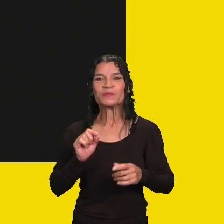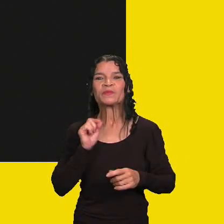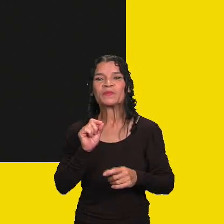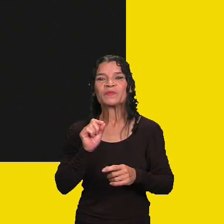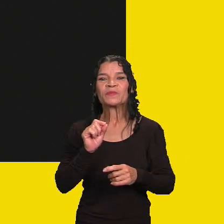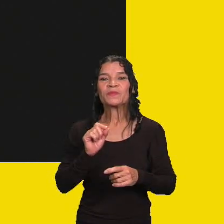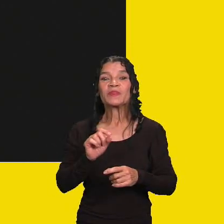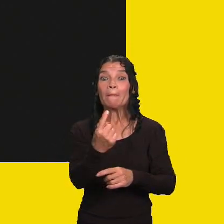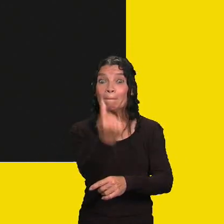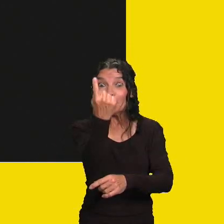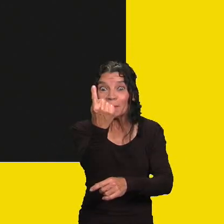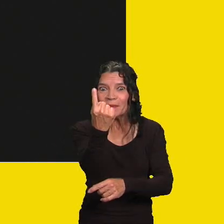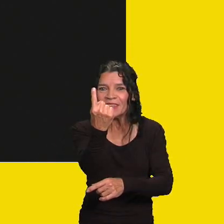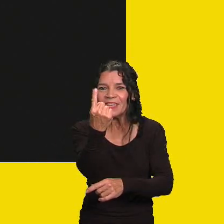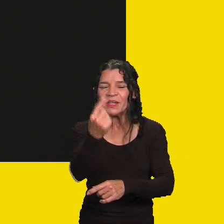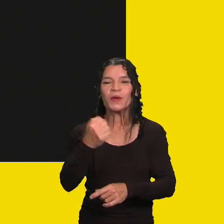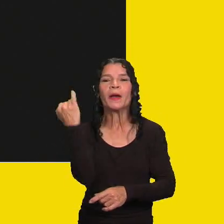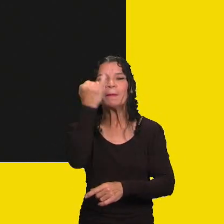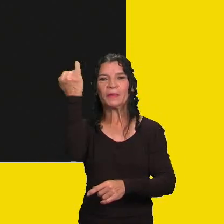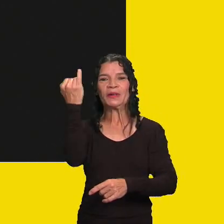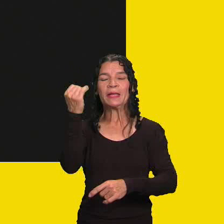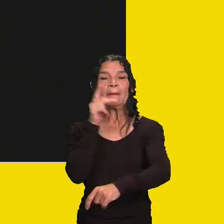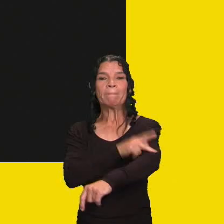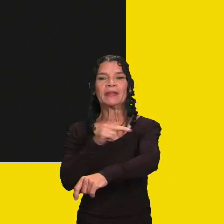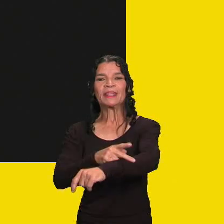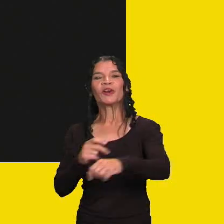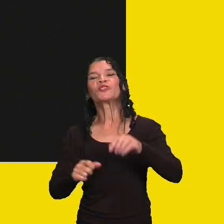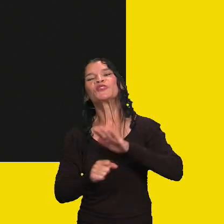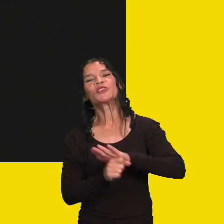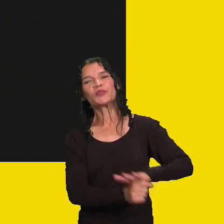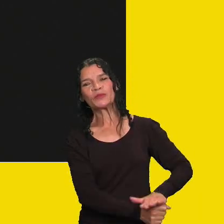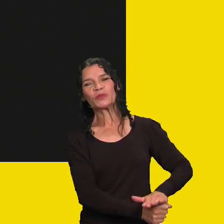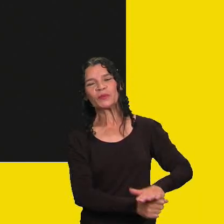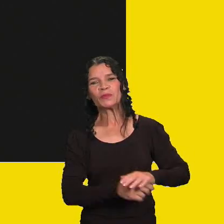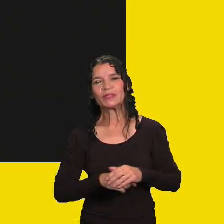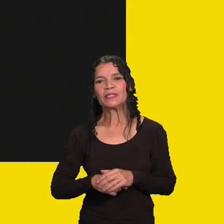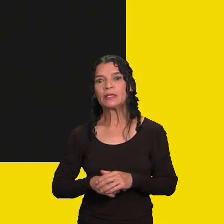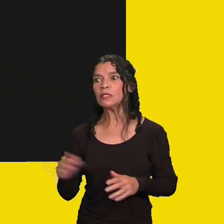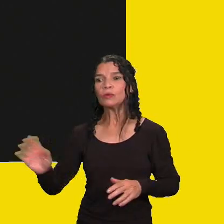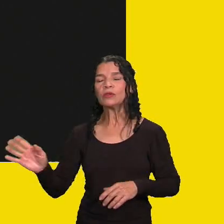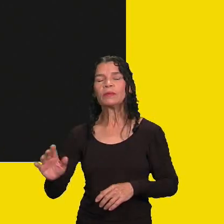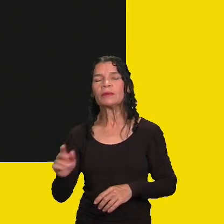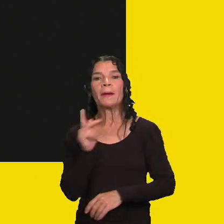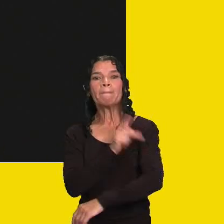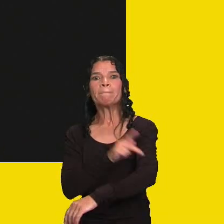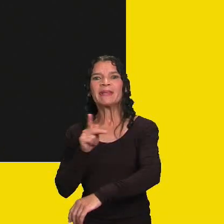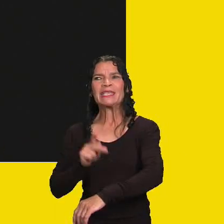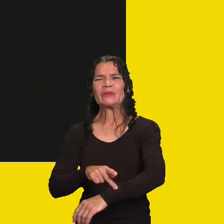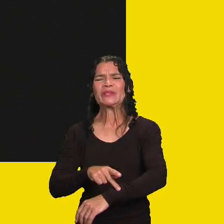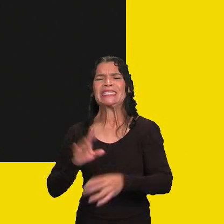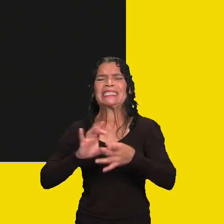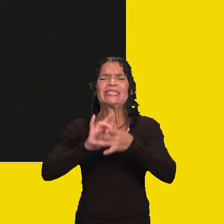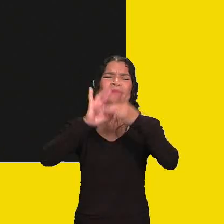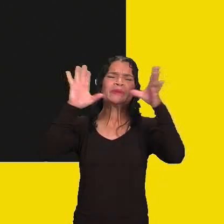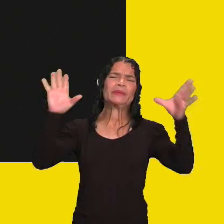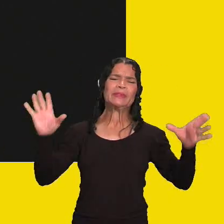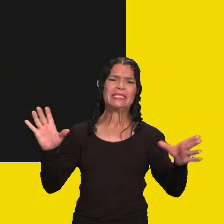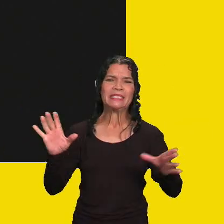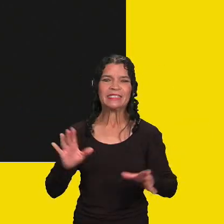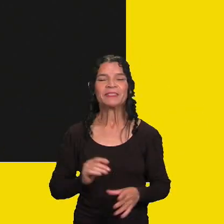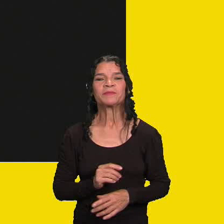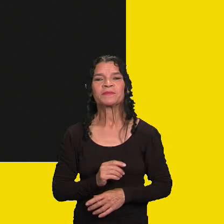Unanimidade aqui. Pedagogia da Autonomia. Da Autonomia. Exatamente. Olha, porque fala tanto